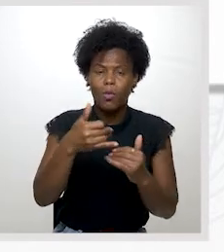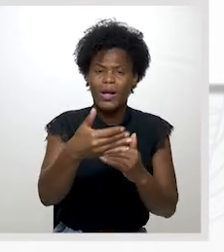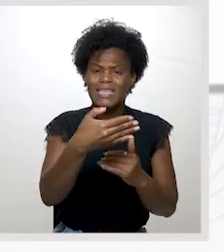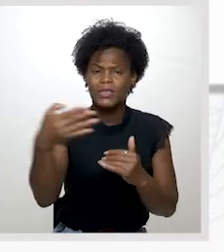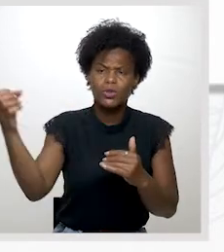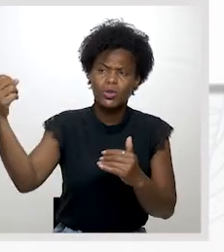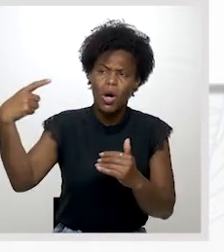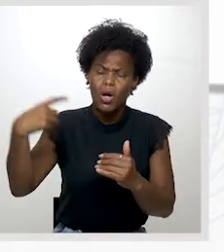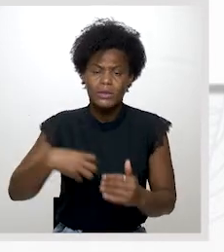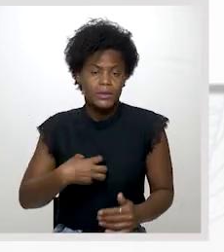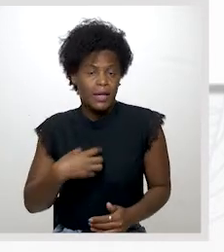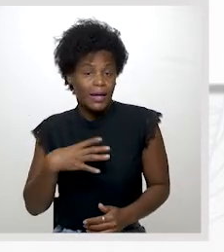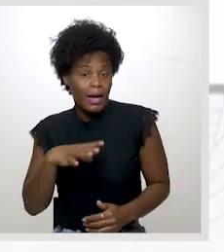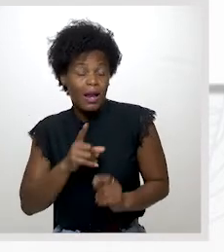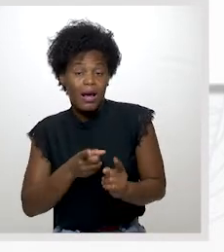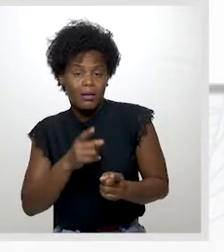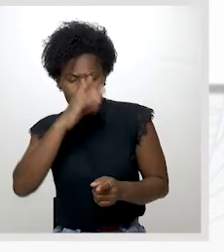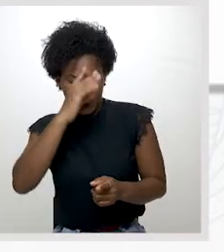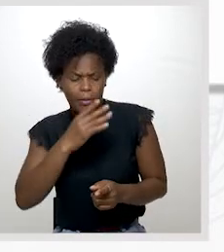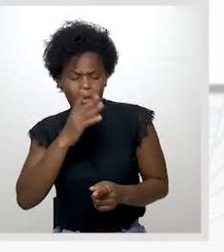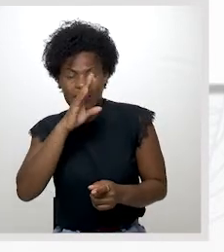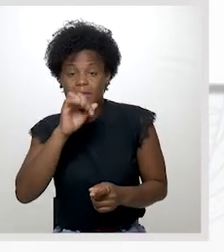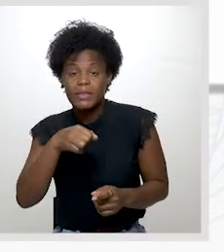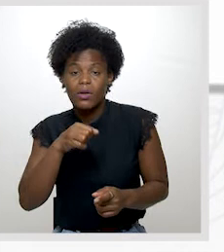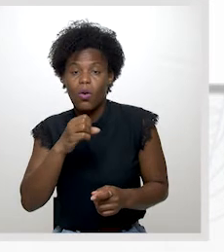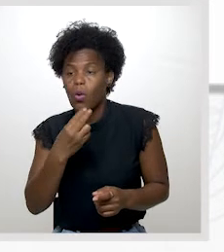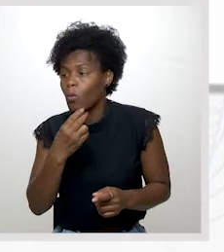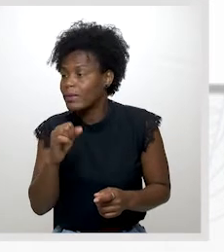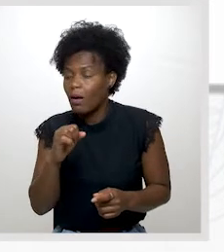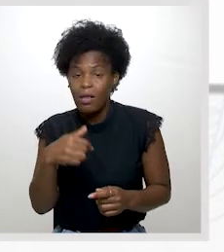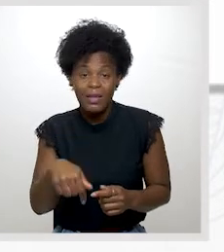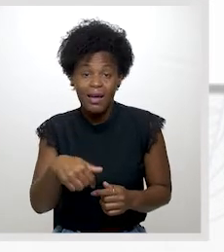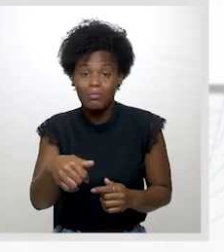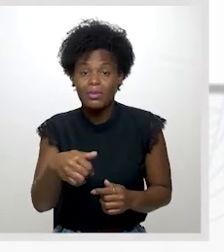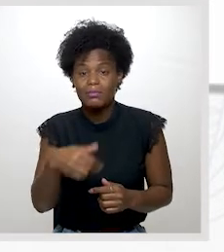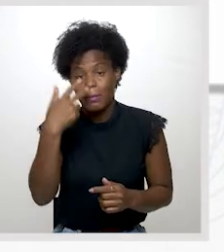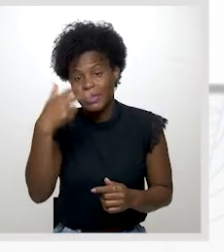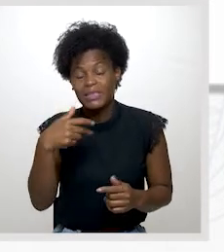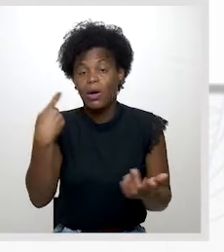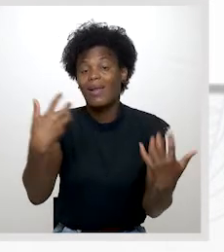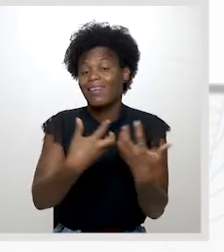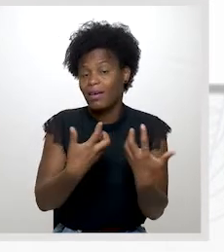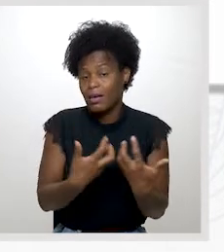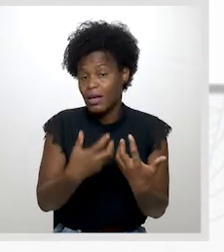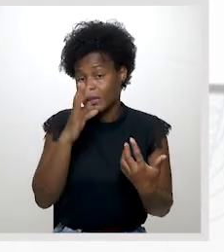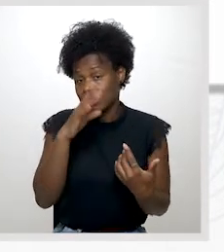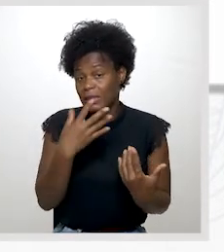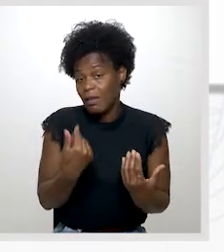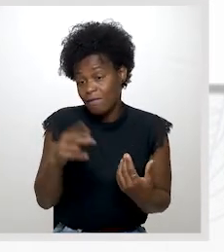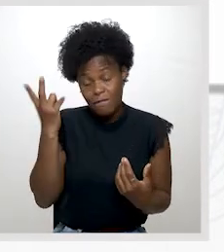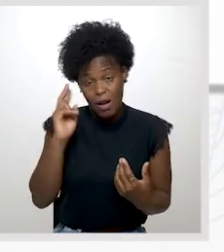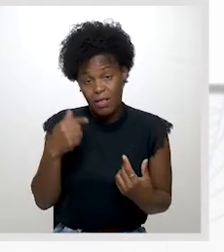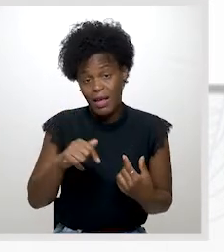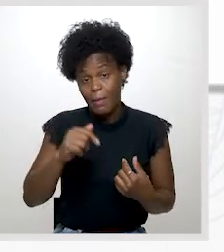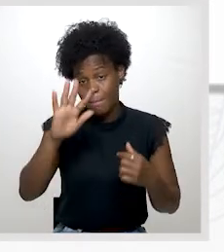sóis, desejoso de que se apurasse se sim ou não haveria uma pensão da guerra, se tanto